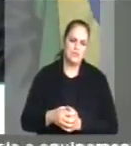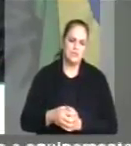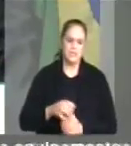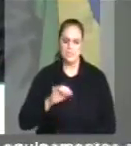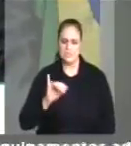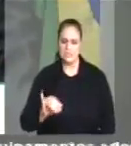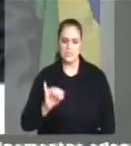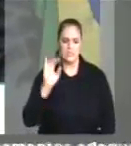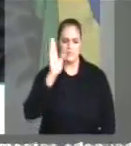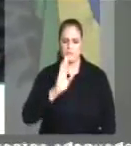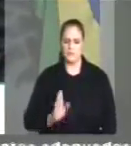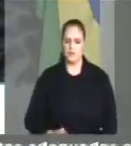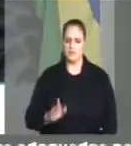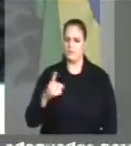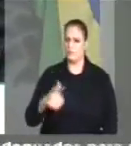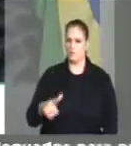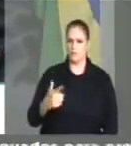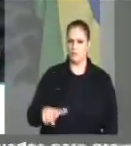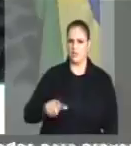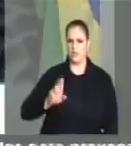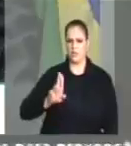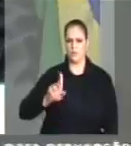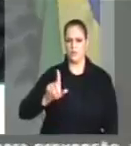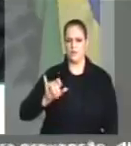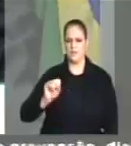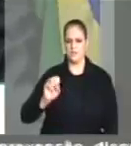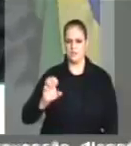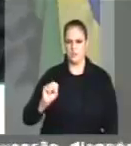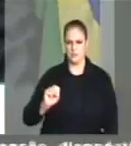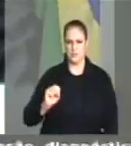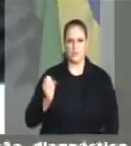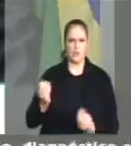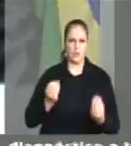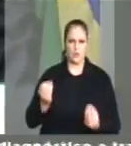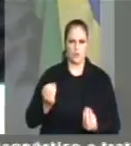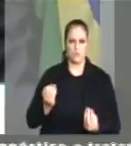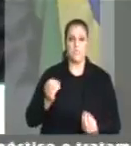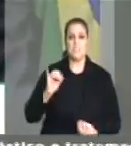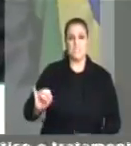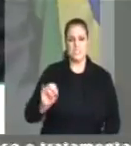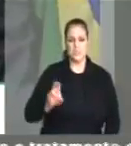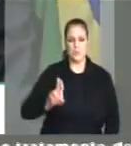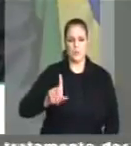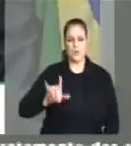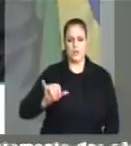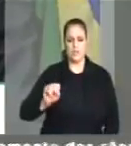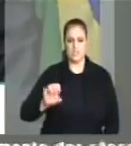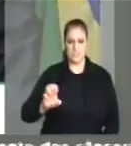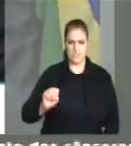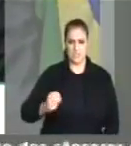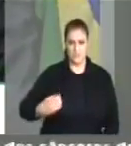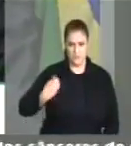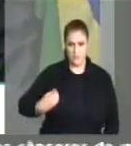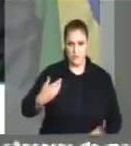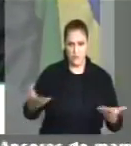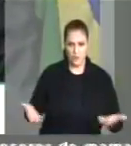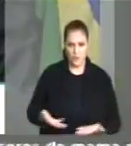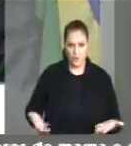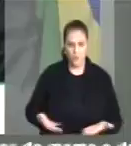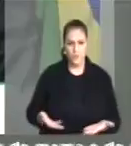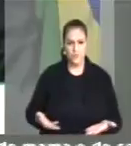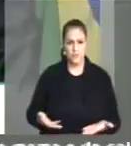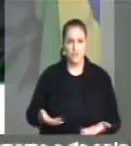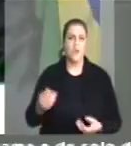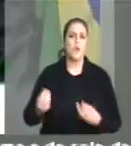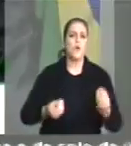do Brasil hoje se o Ulisses estivesse aqui? Com certeza, muito do que está acontecendo hoje, ele não